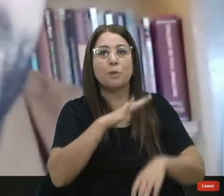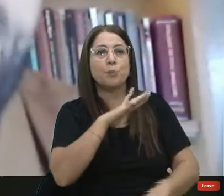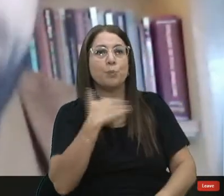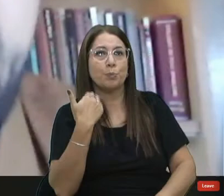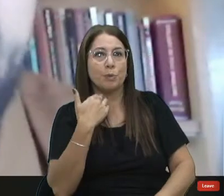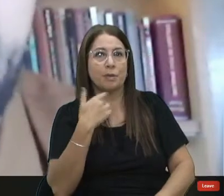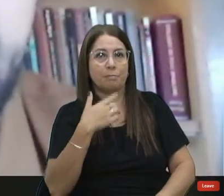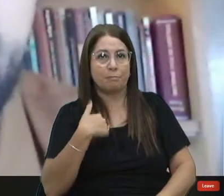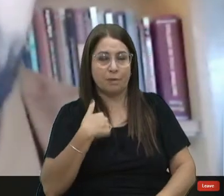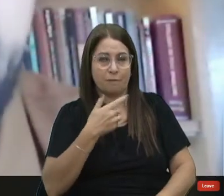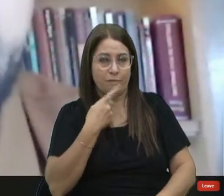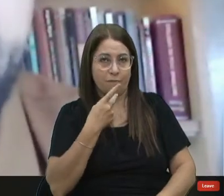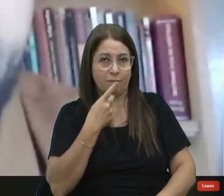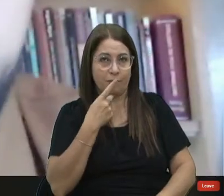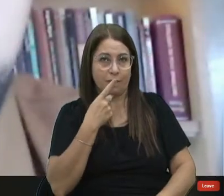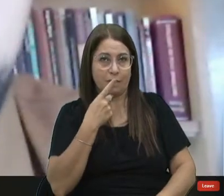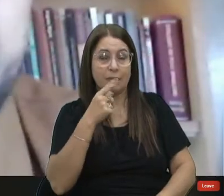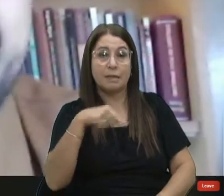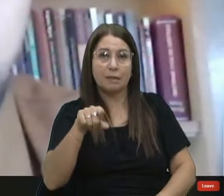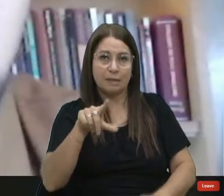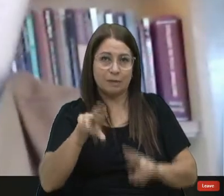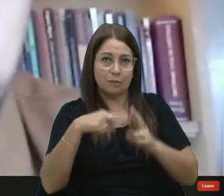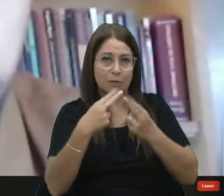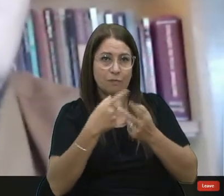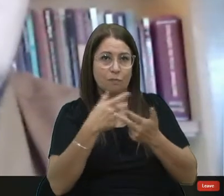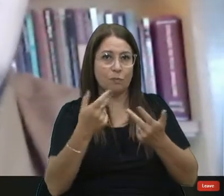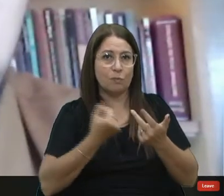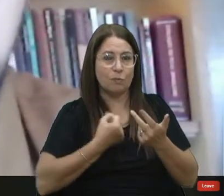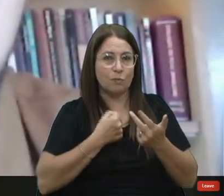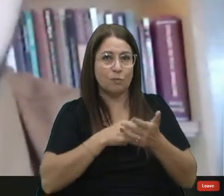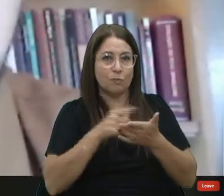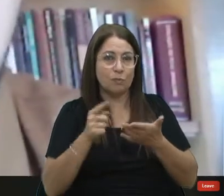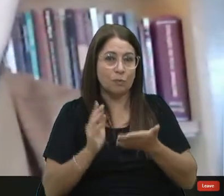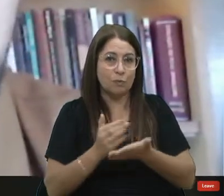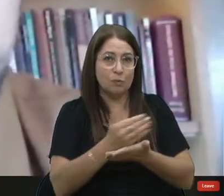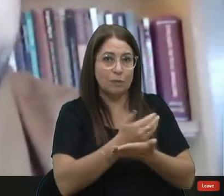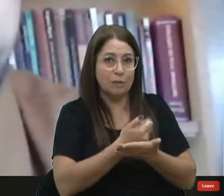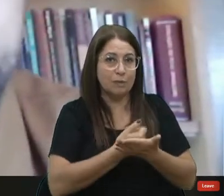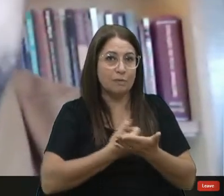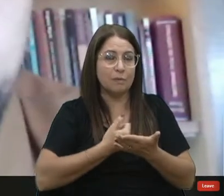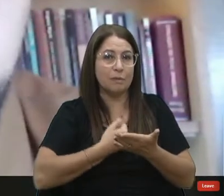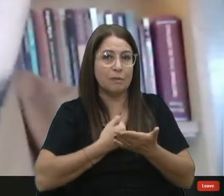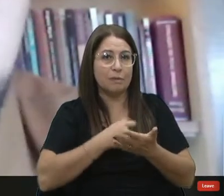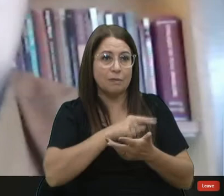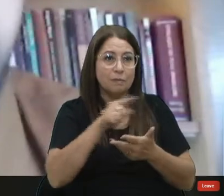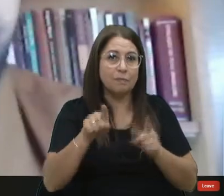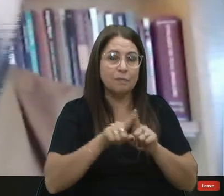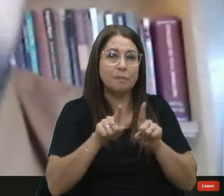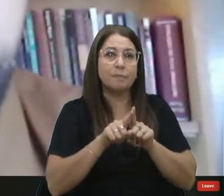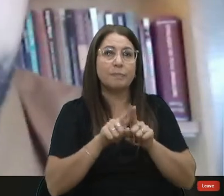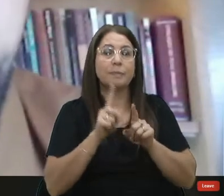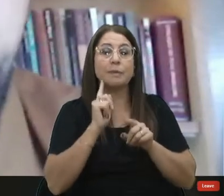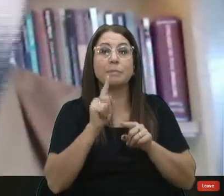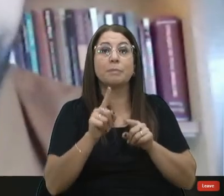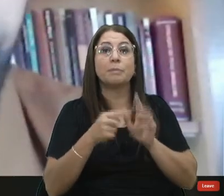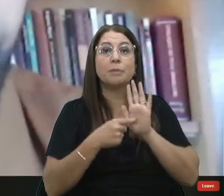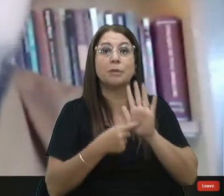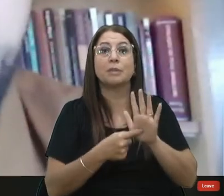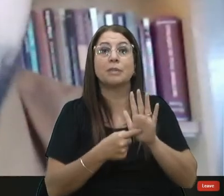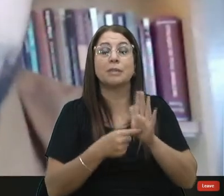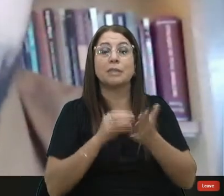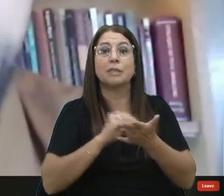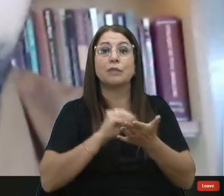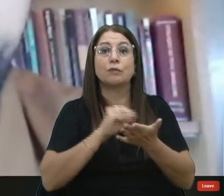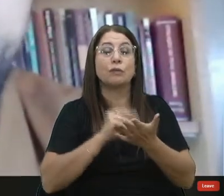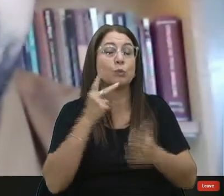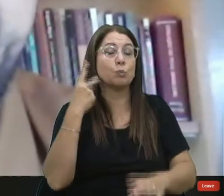minha fala, no Pequeno Expediente, eu vou trazer alguns dados, já que nós gostamos muito de citar dados, para referendar que a falta de